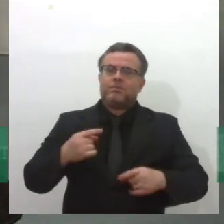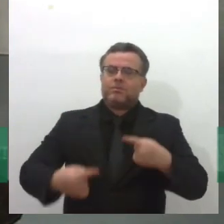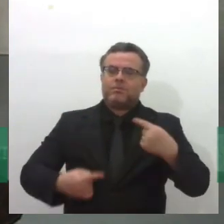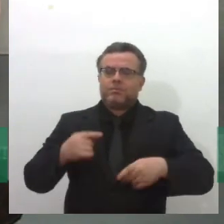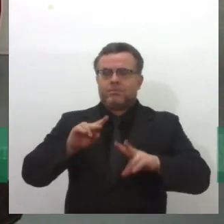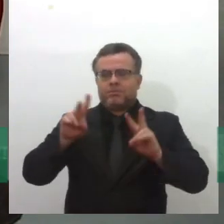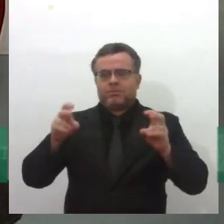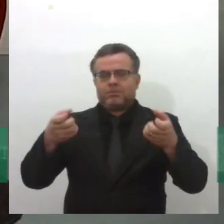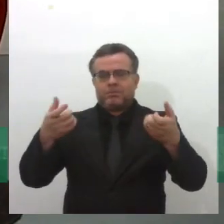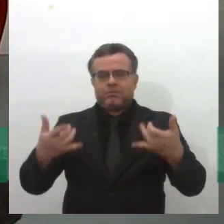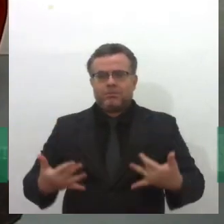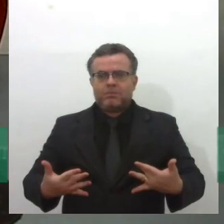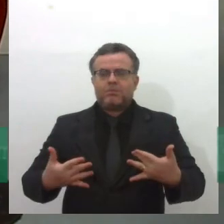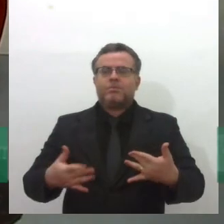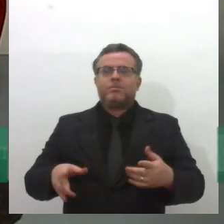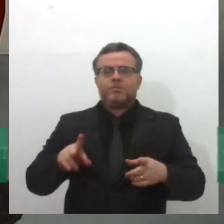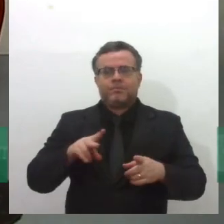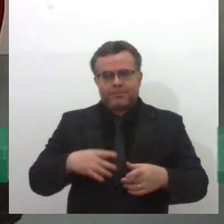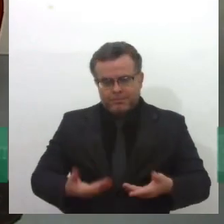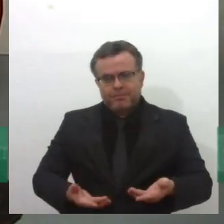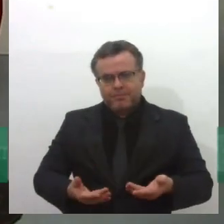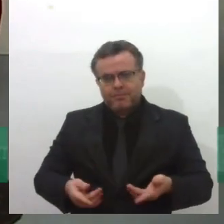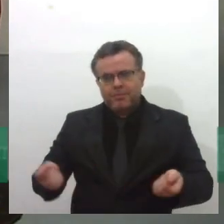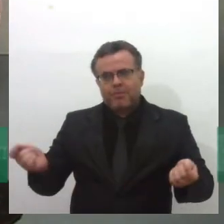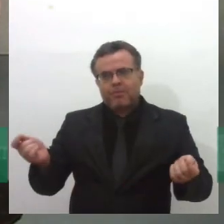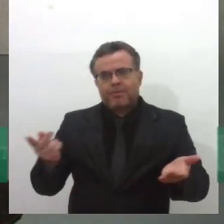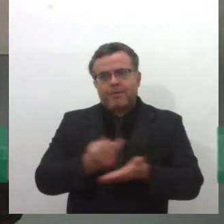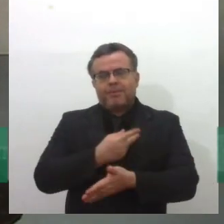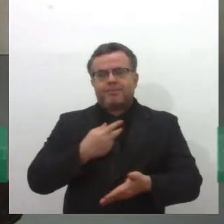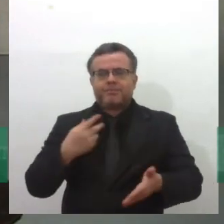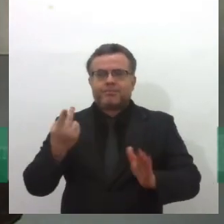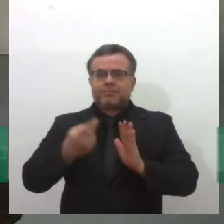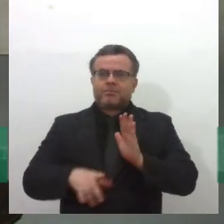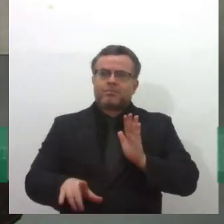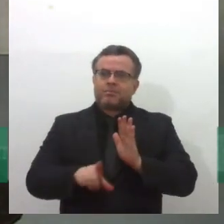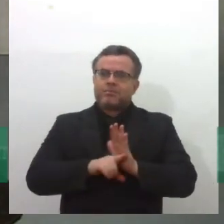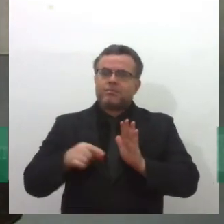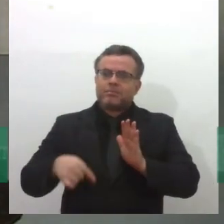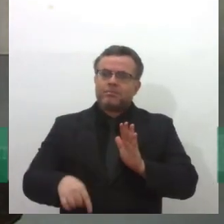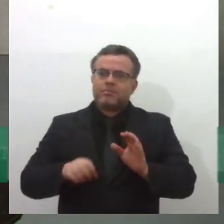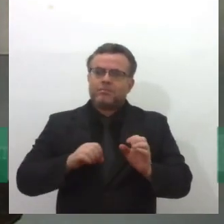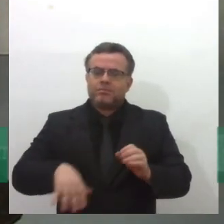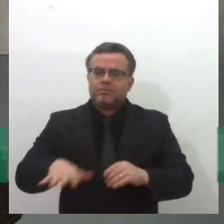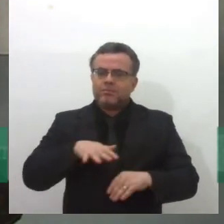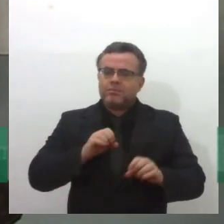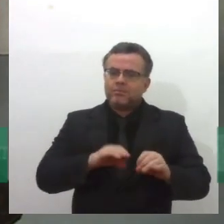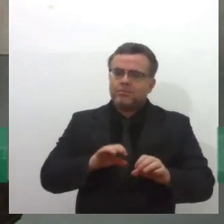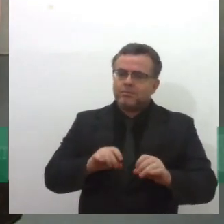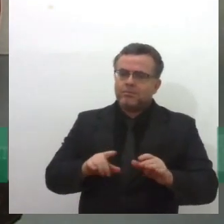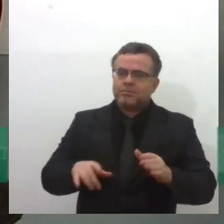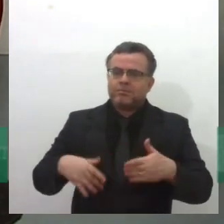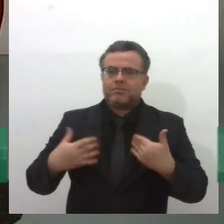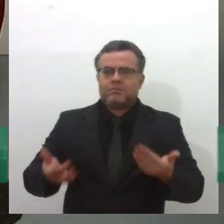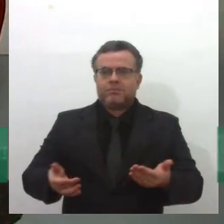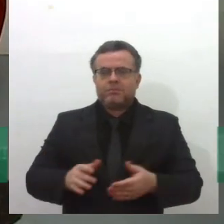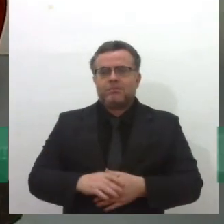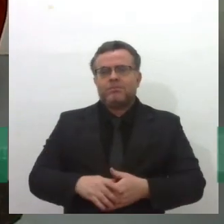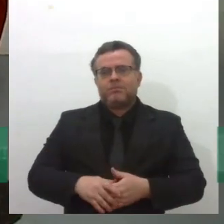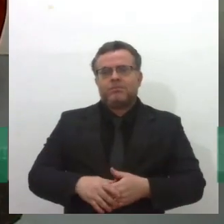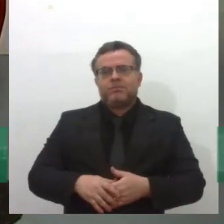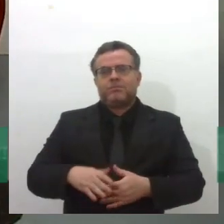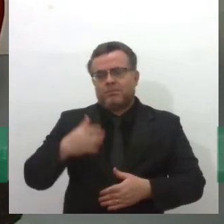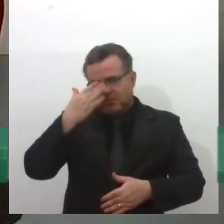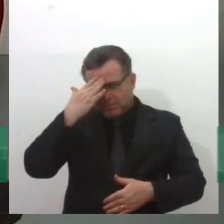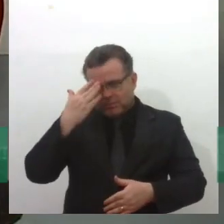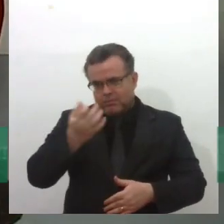aí, a perspectiva do impacto desse projeto aí na educação brasileira e sergipana. Obrigada,